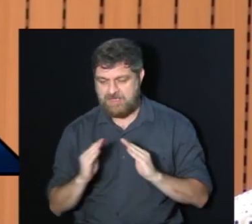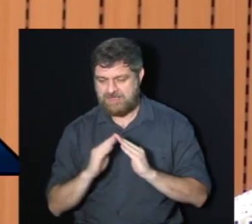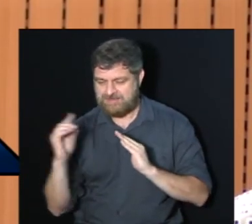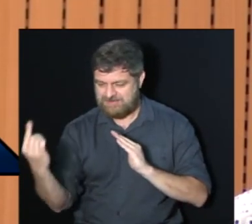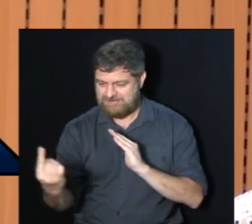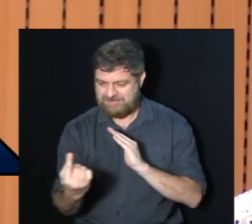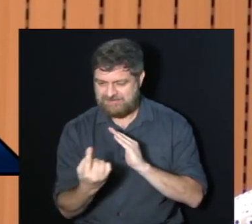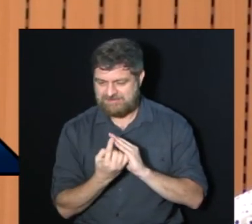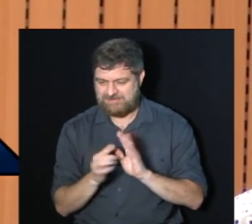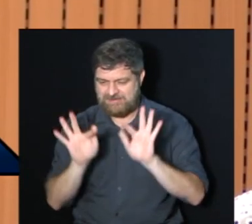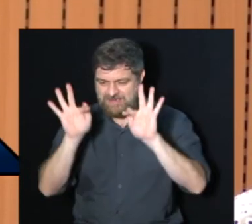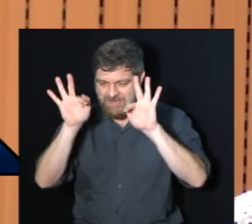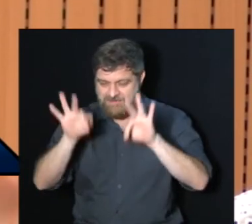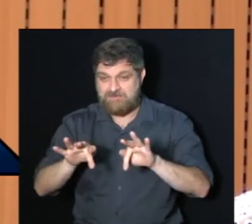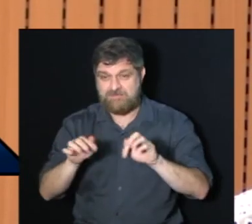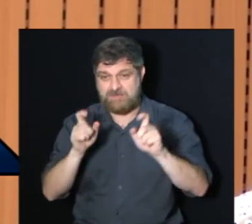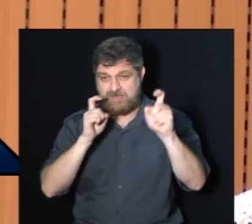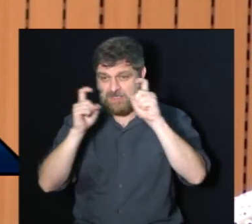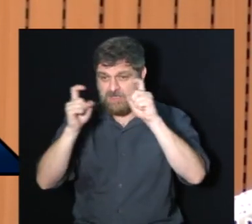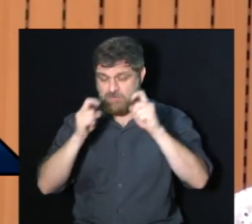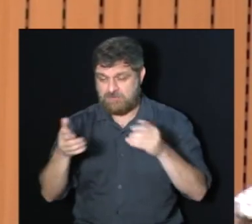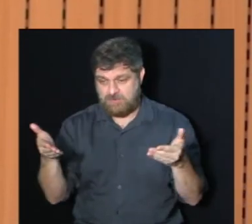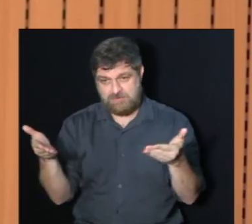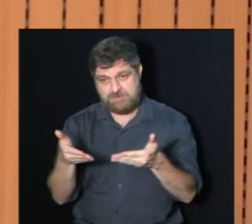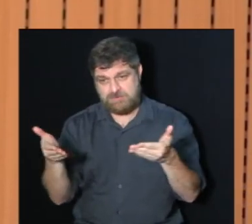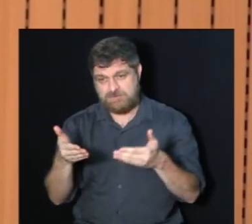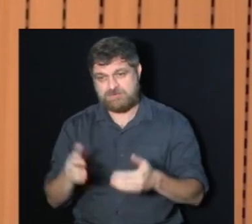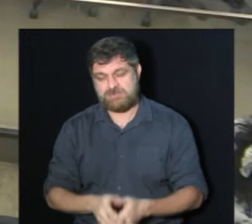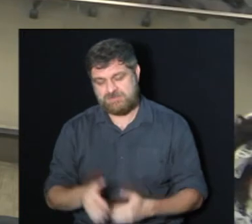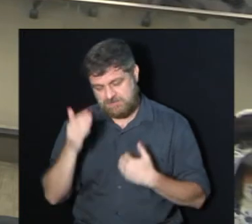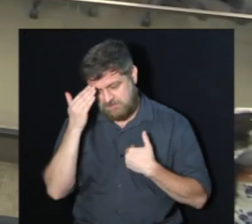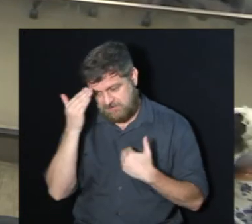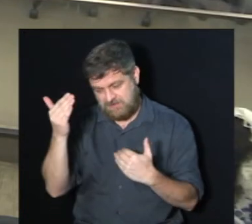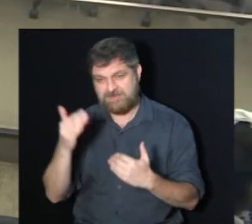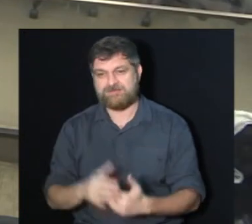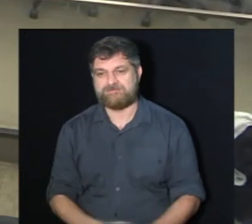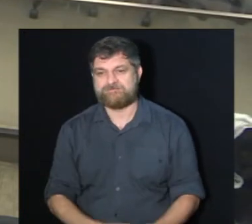casa. E declaro encerrado, então, esse evento. Muito obrigada.